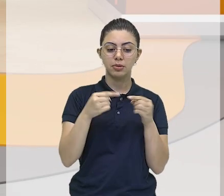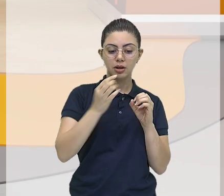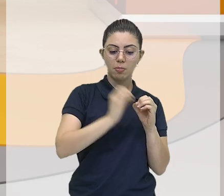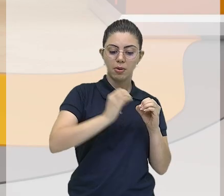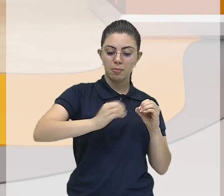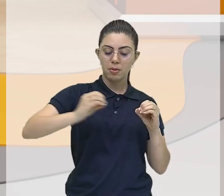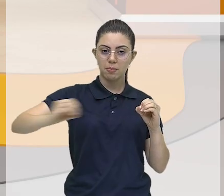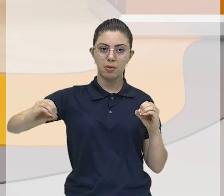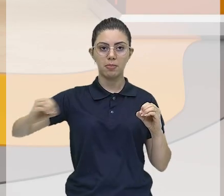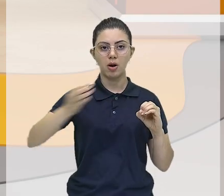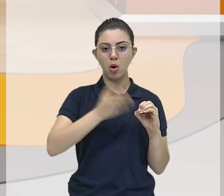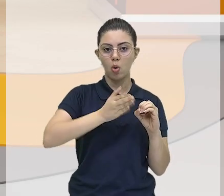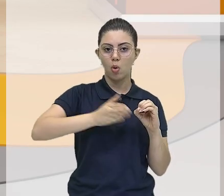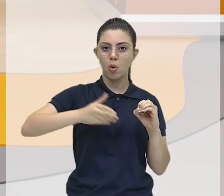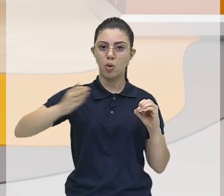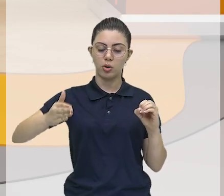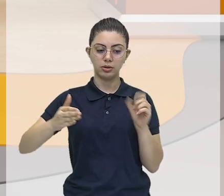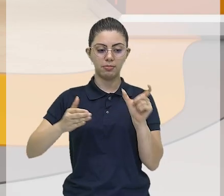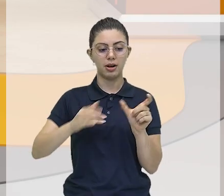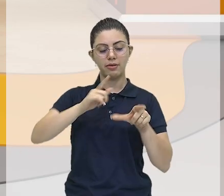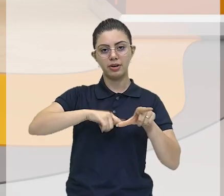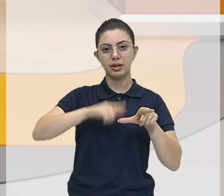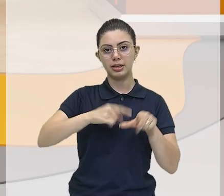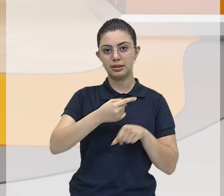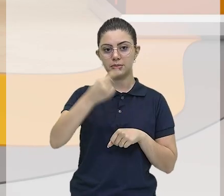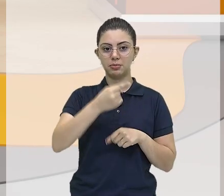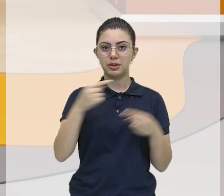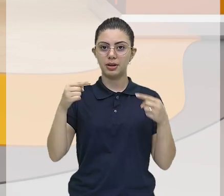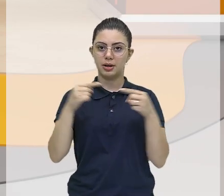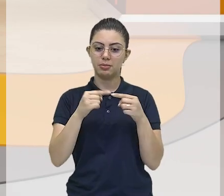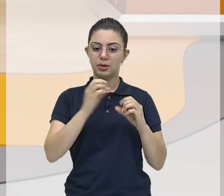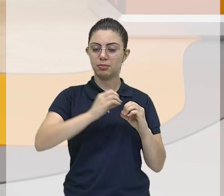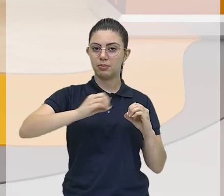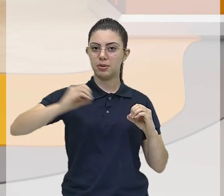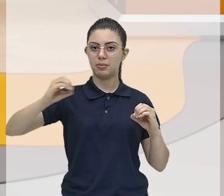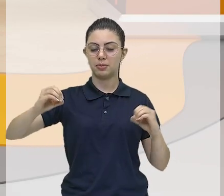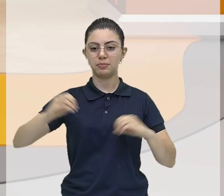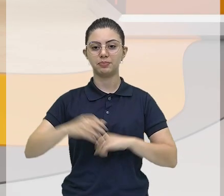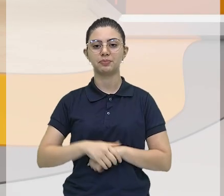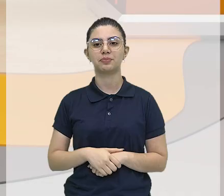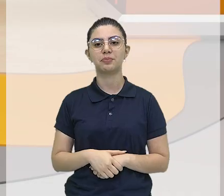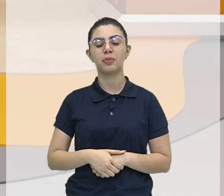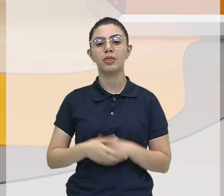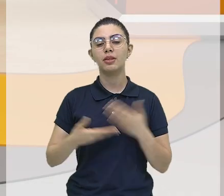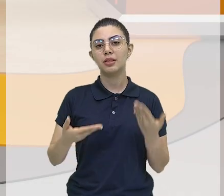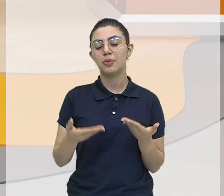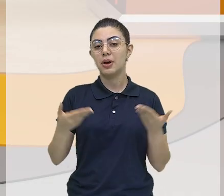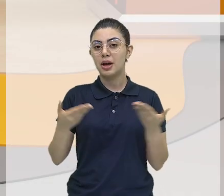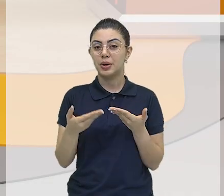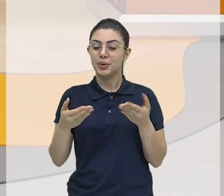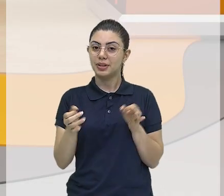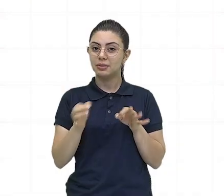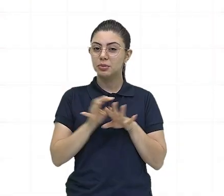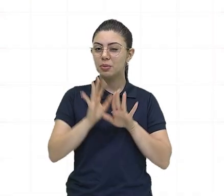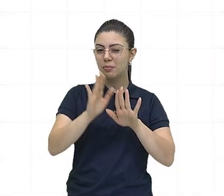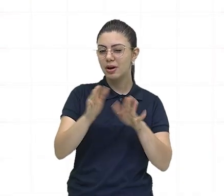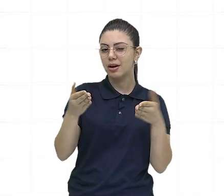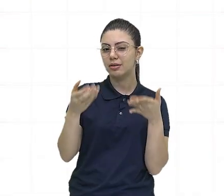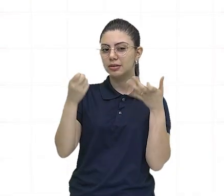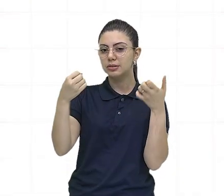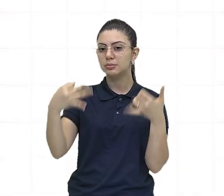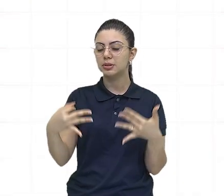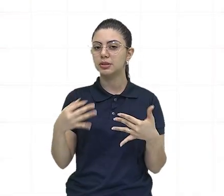Júpiter, Saturno, Urano e Netuno. Vamos agora, fechando já os nossos conteúdos, falar sobre os